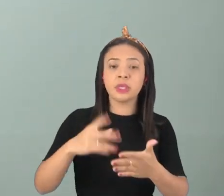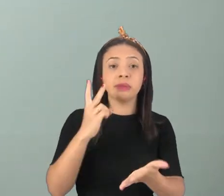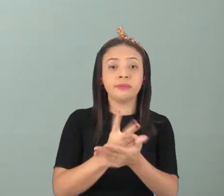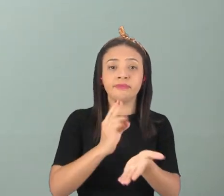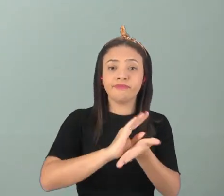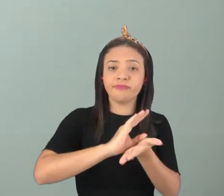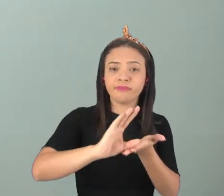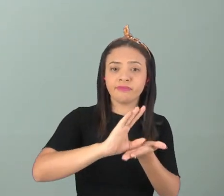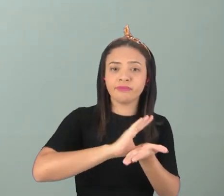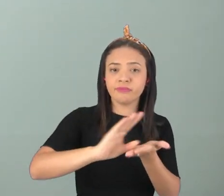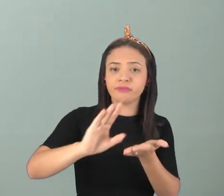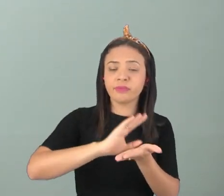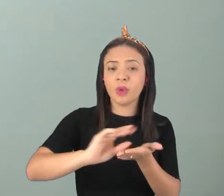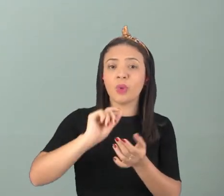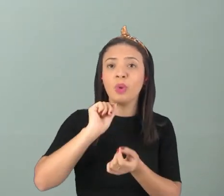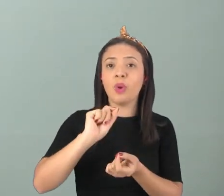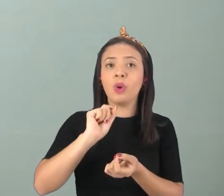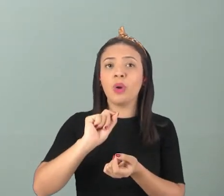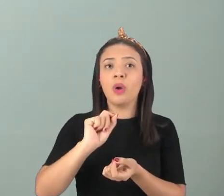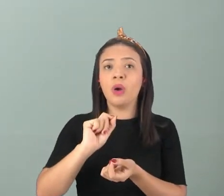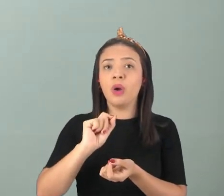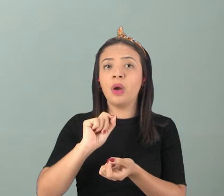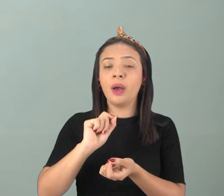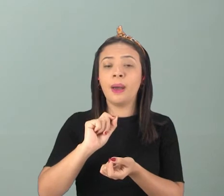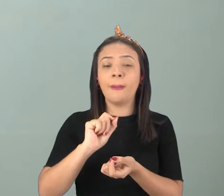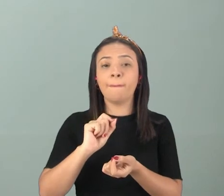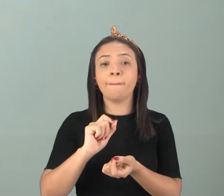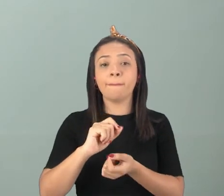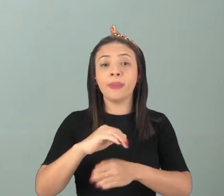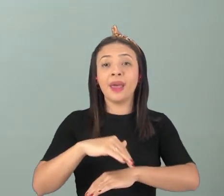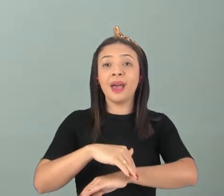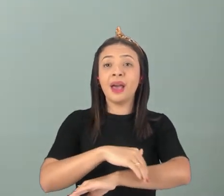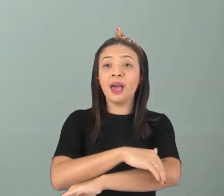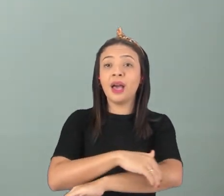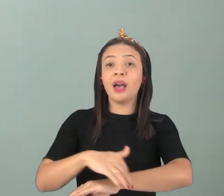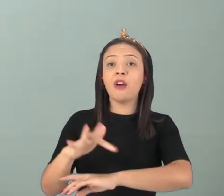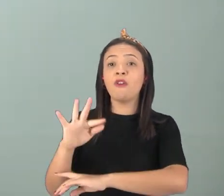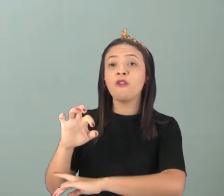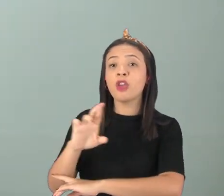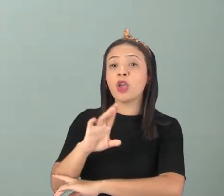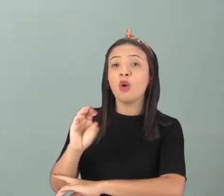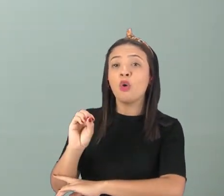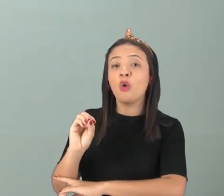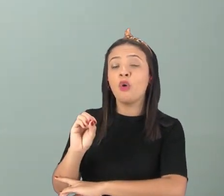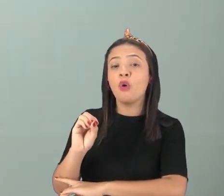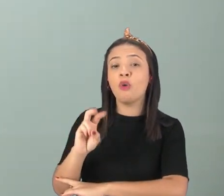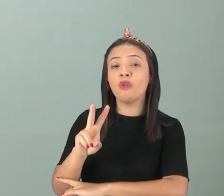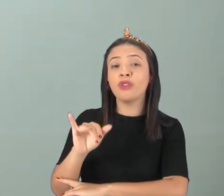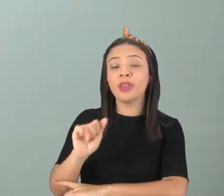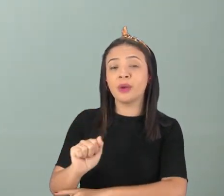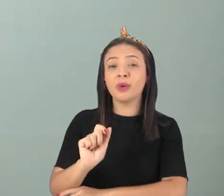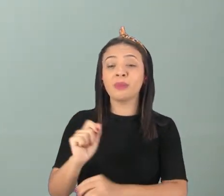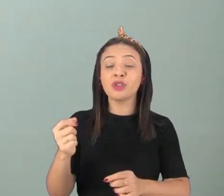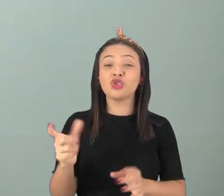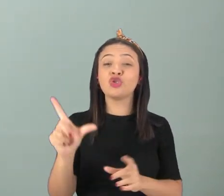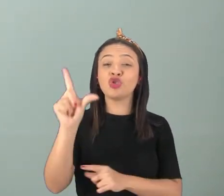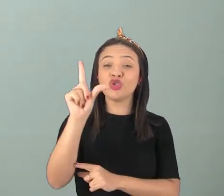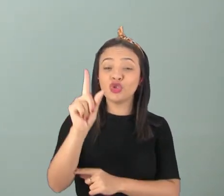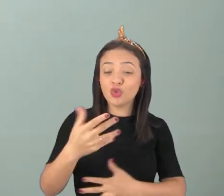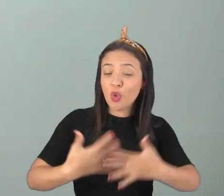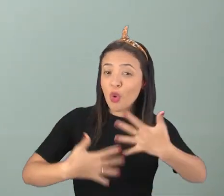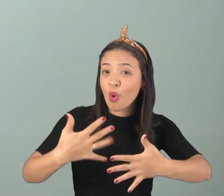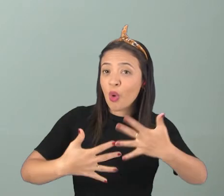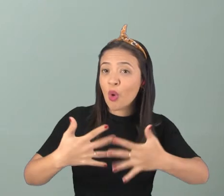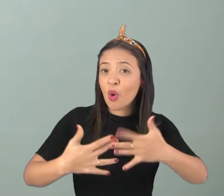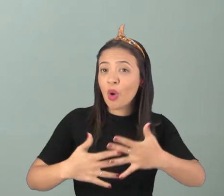na malha ferroviária para exatamente diminuir esses caminhões que circulam o Brasil inteiro. E